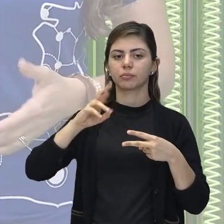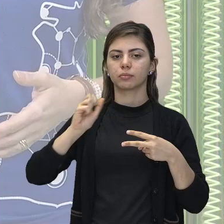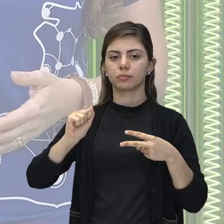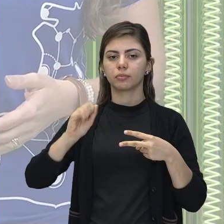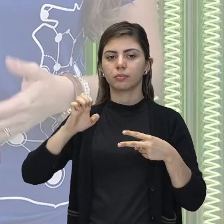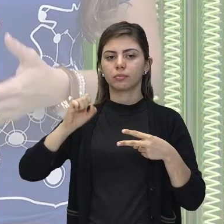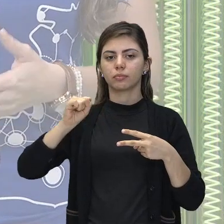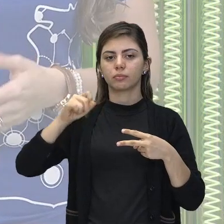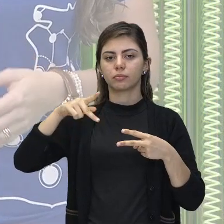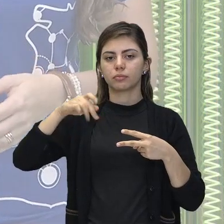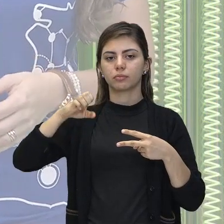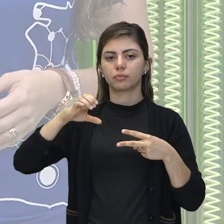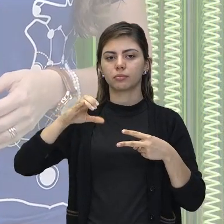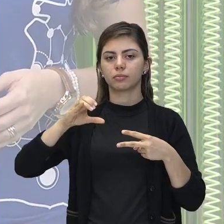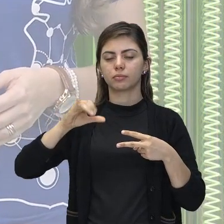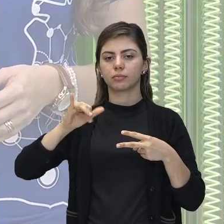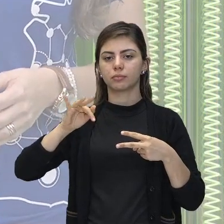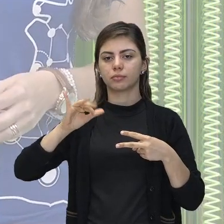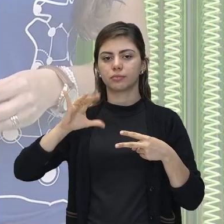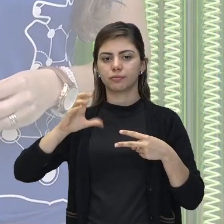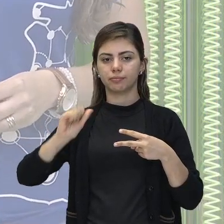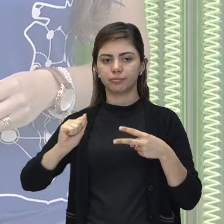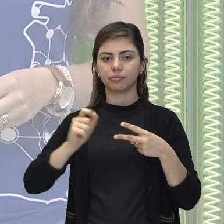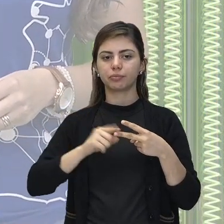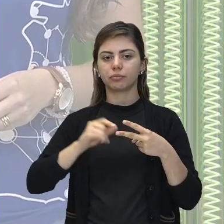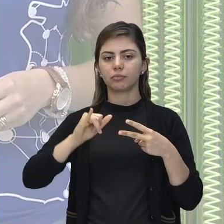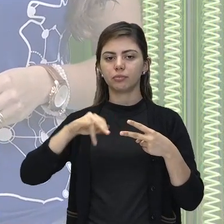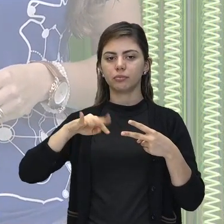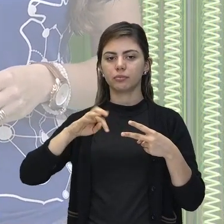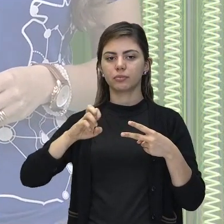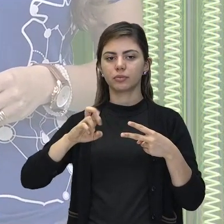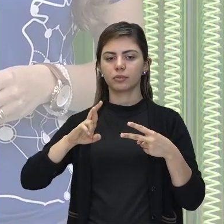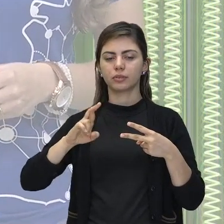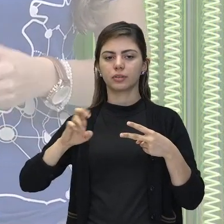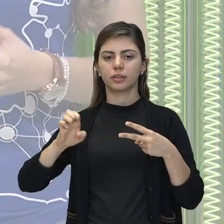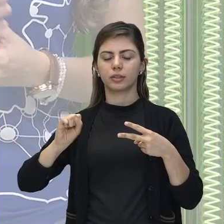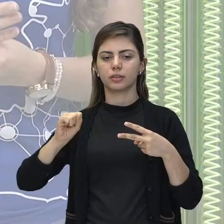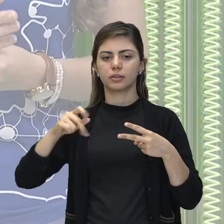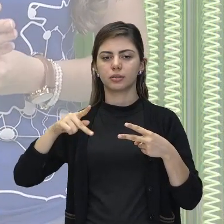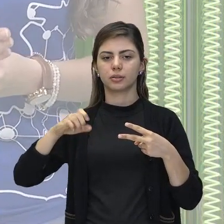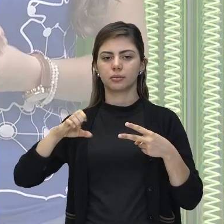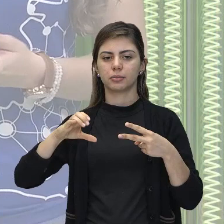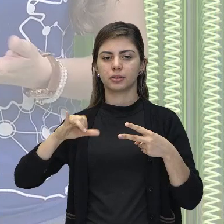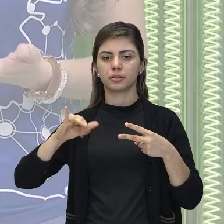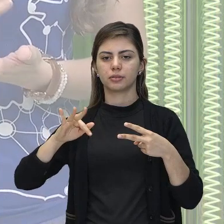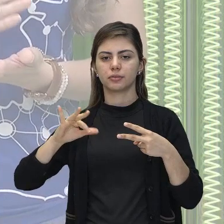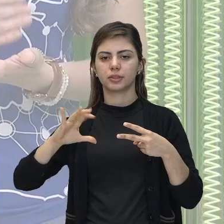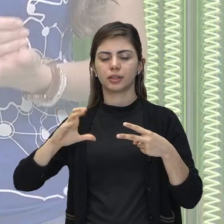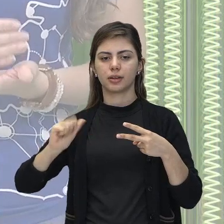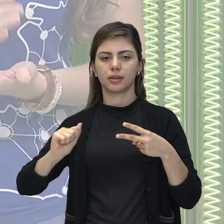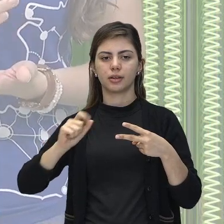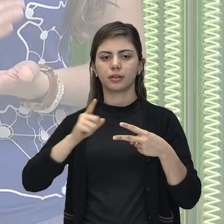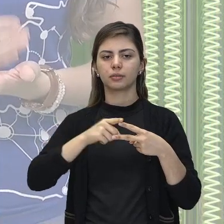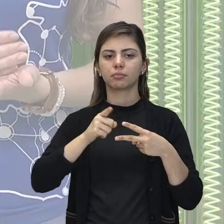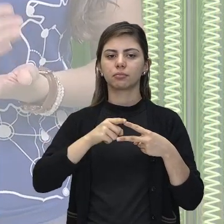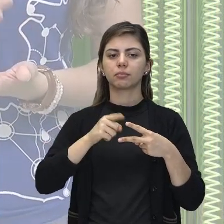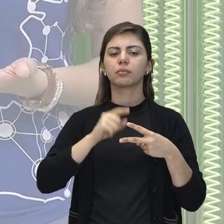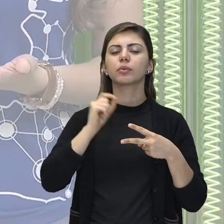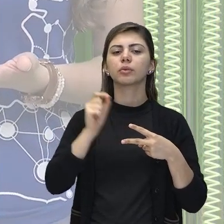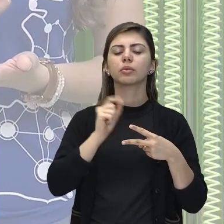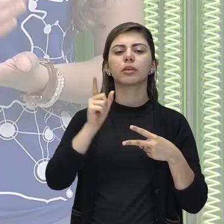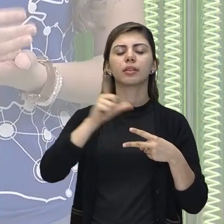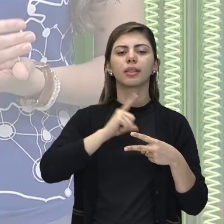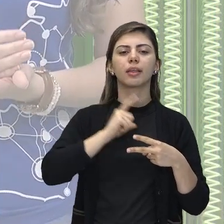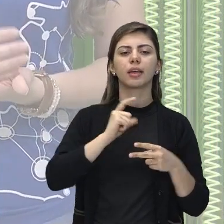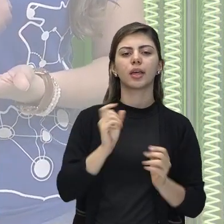intraespecíficas, é importante lembrar bem desse termo, porque intraespecífica quer dizer que são relações que